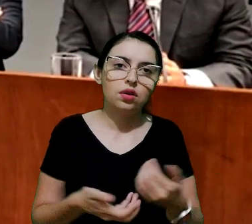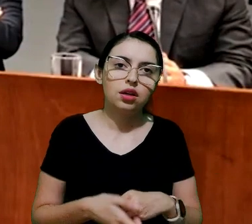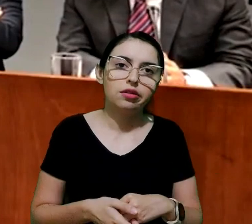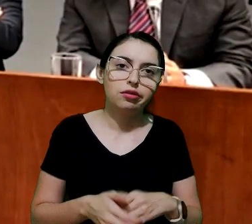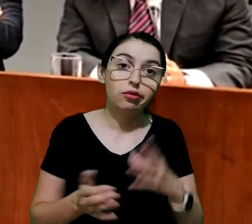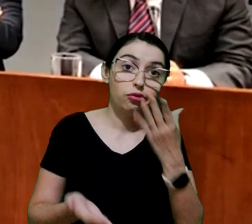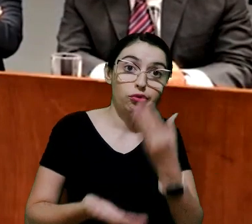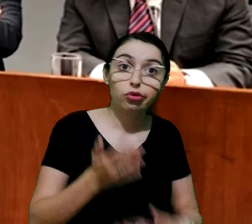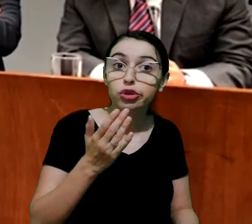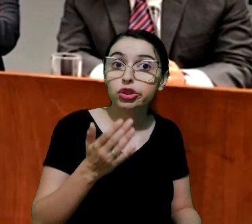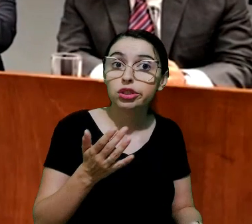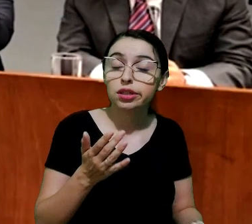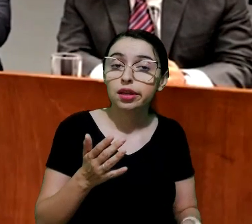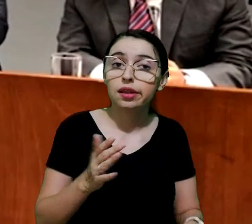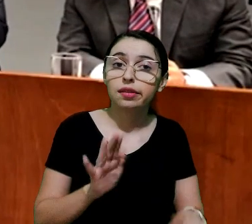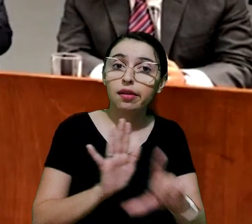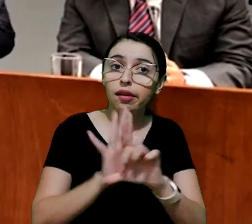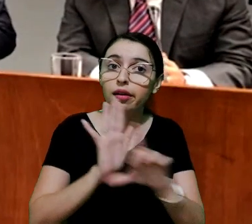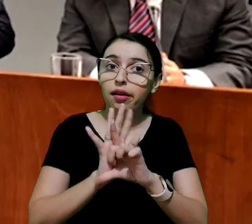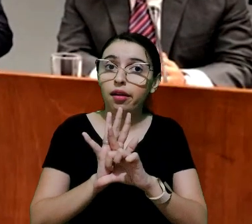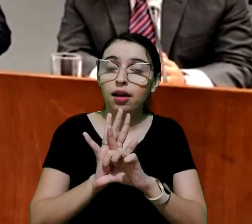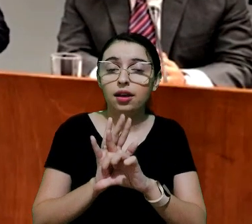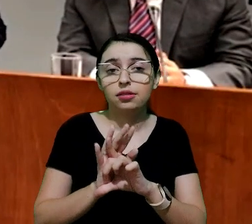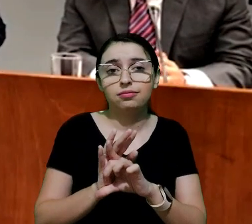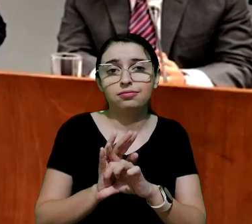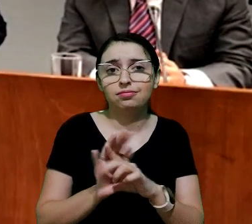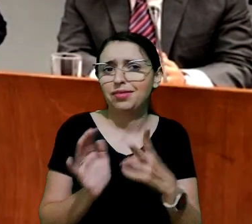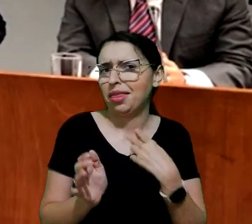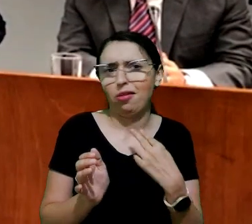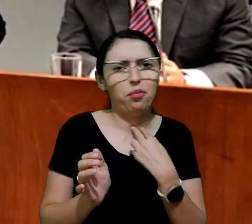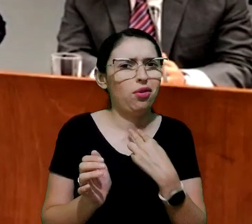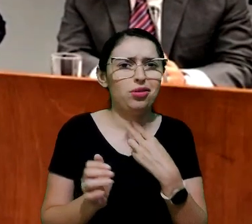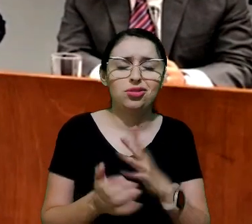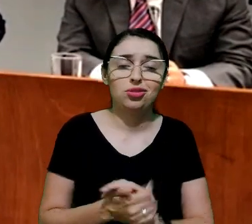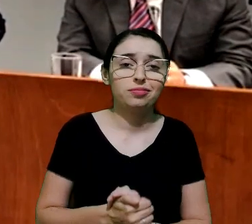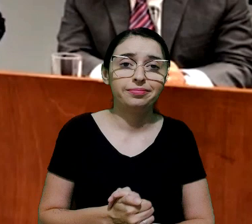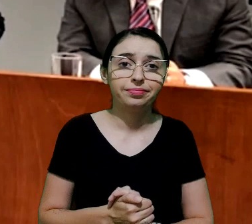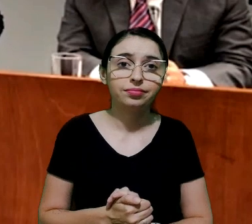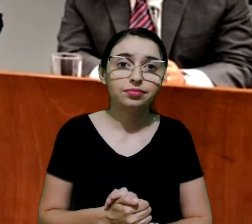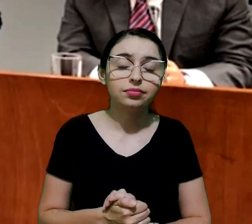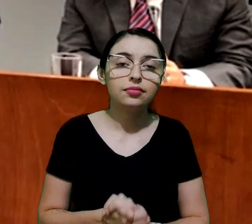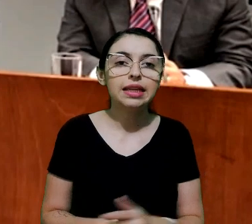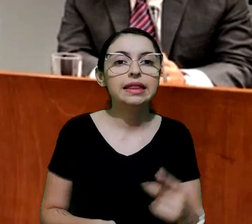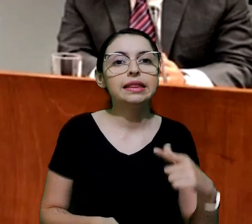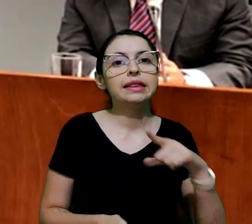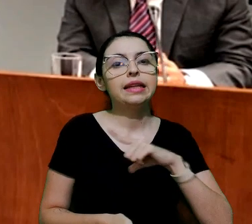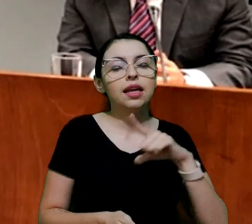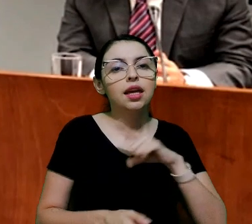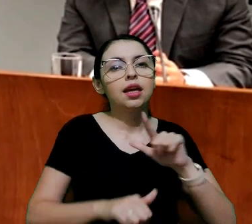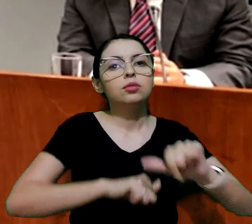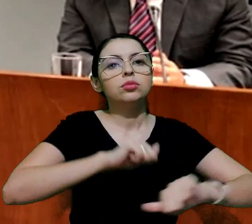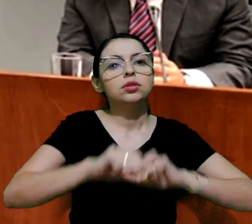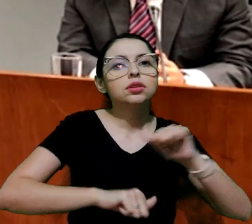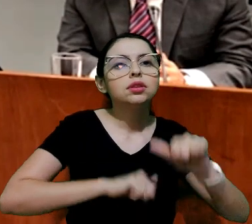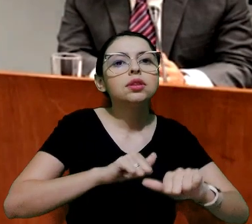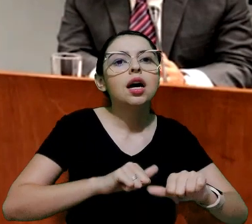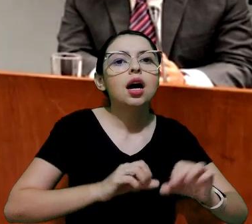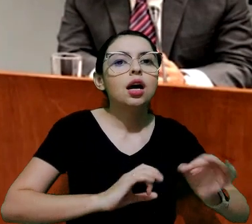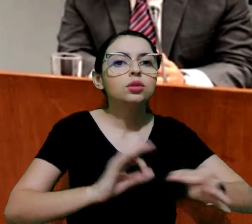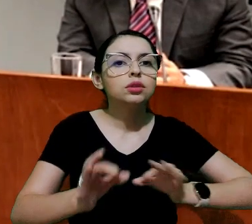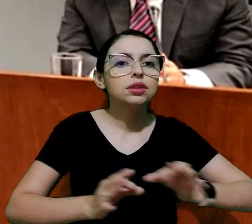fugir da legítima com o código que nós temos não é possível. Então, teria que mudar o sistema para